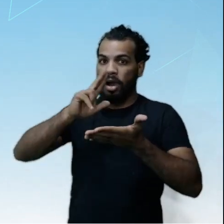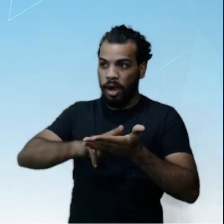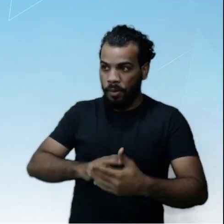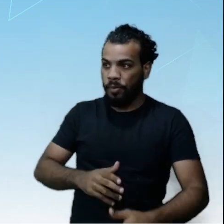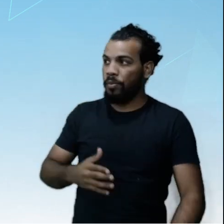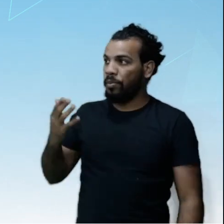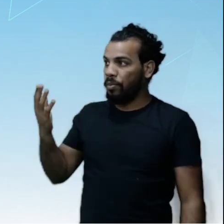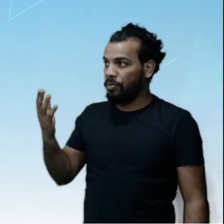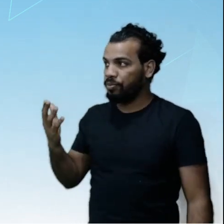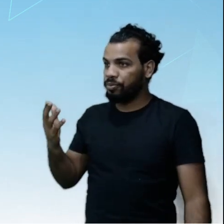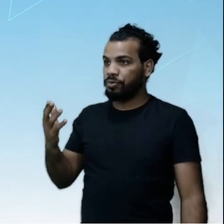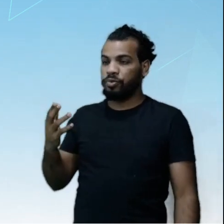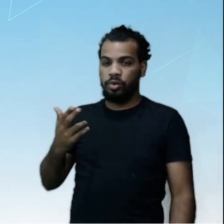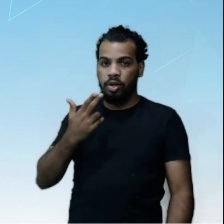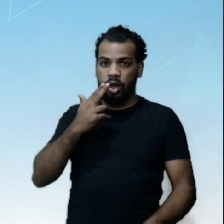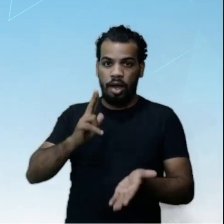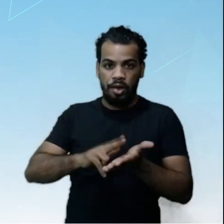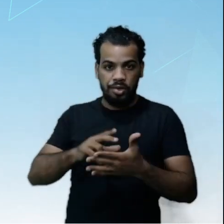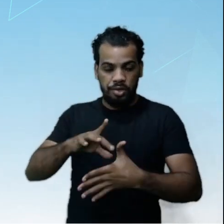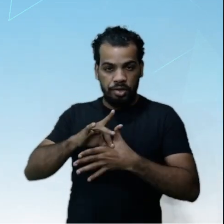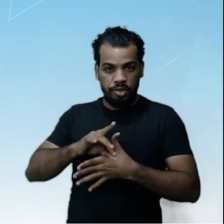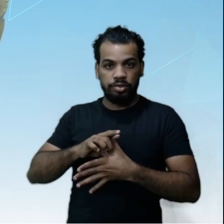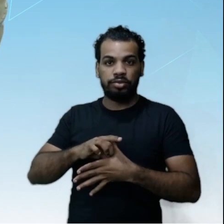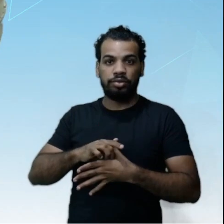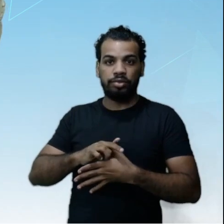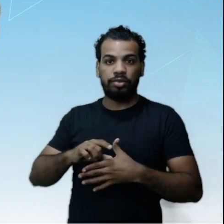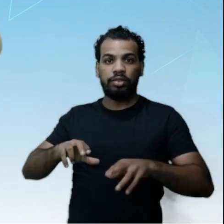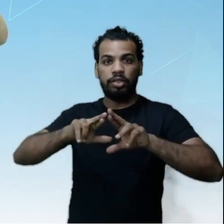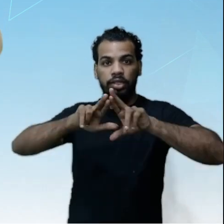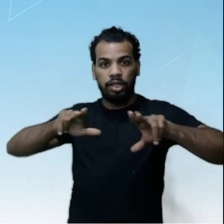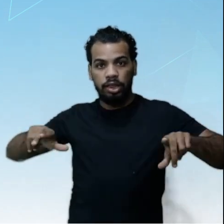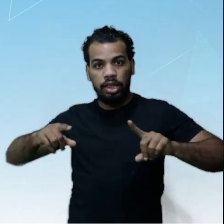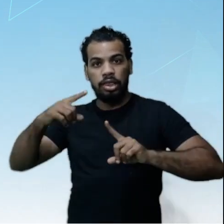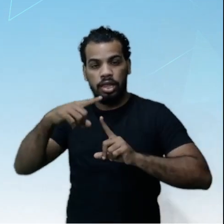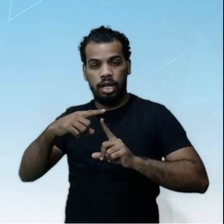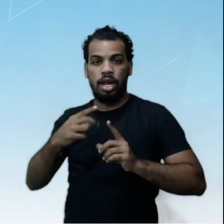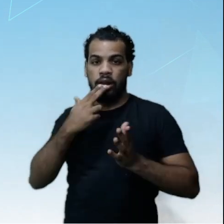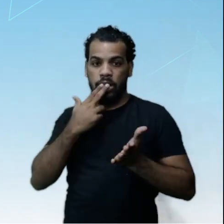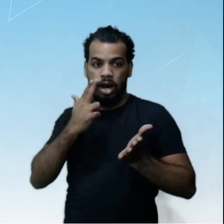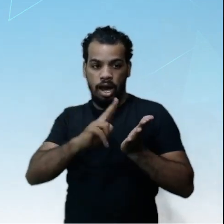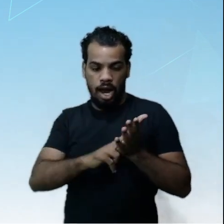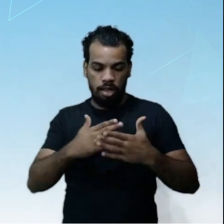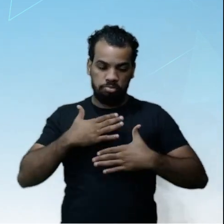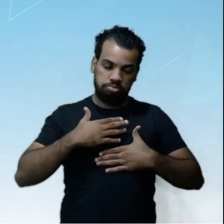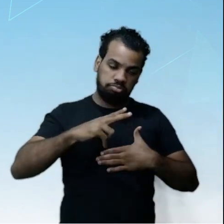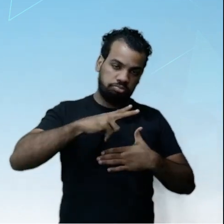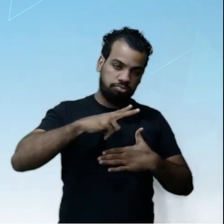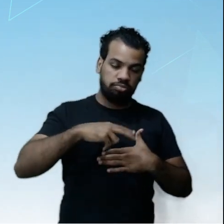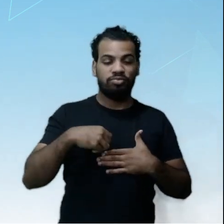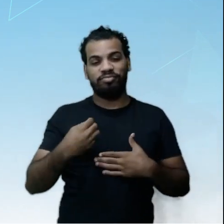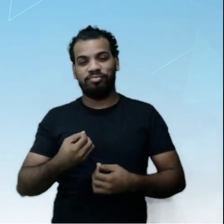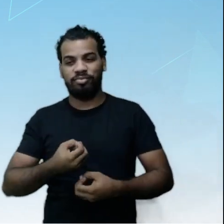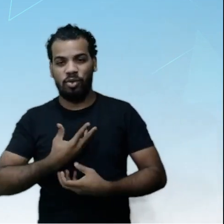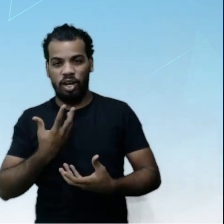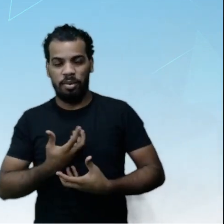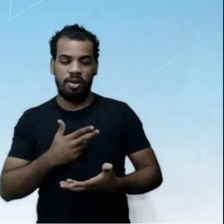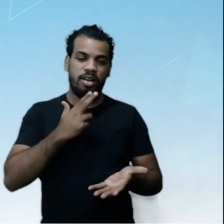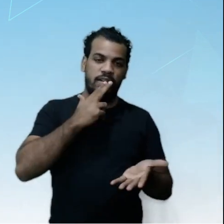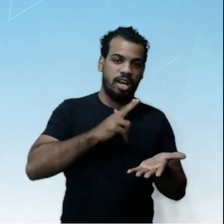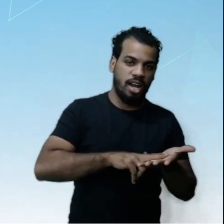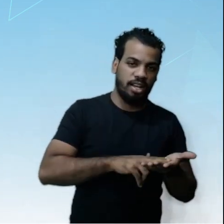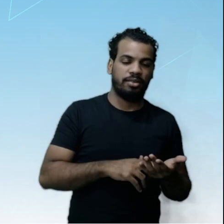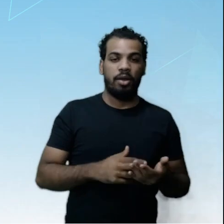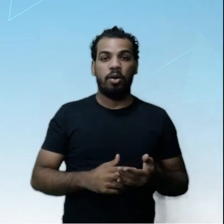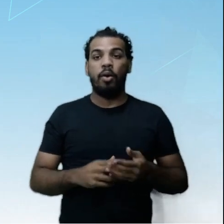gênero, se a carta pessoal, no caso, porque há diversos tipos de carta. A carta pessoal e o poema. O poema é